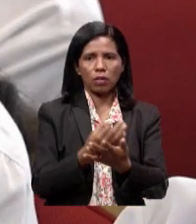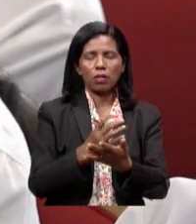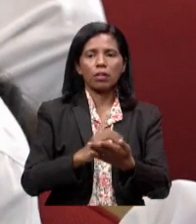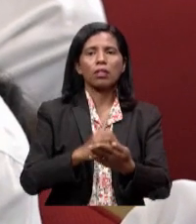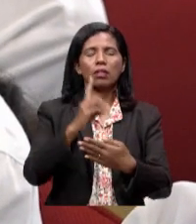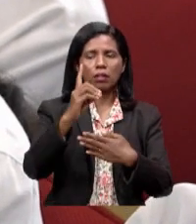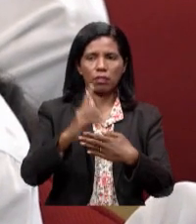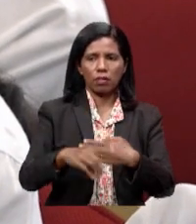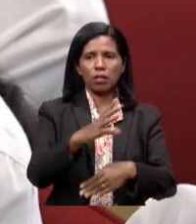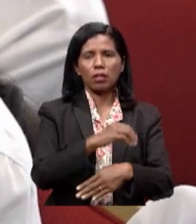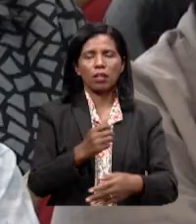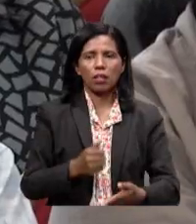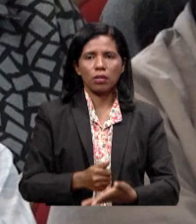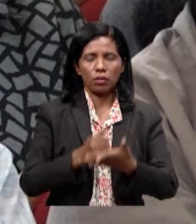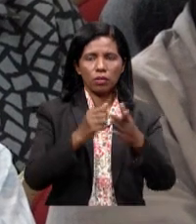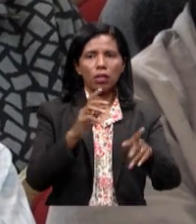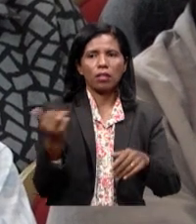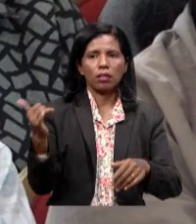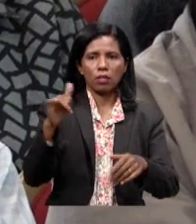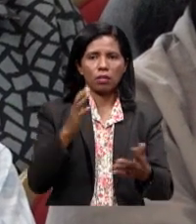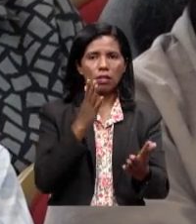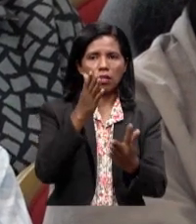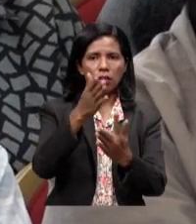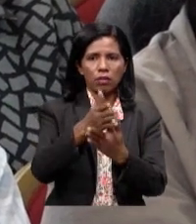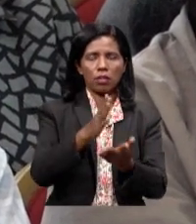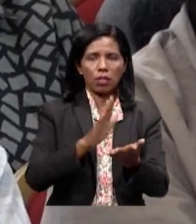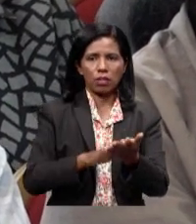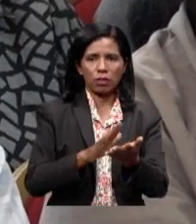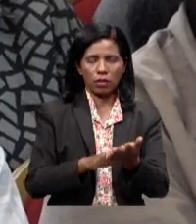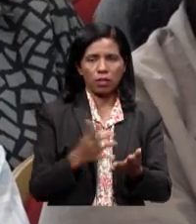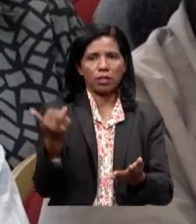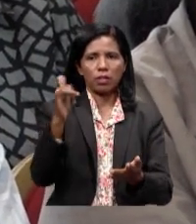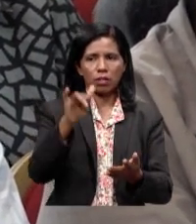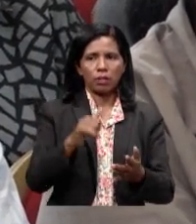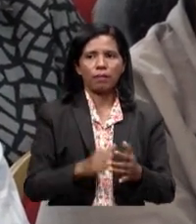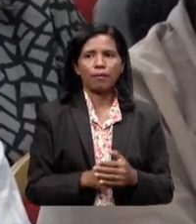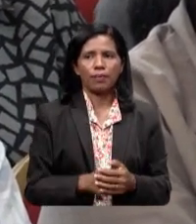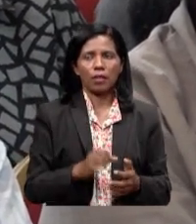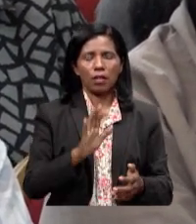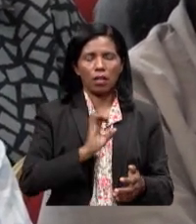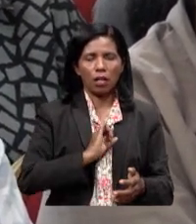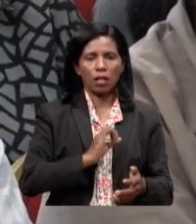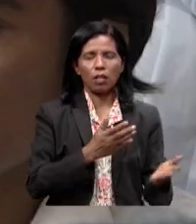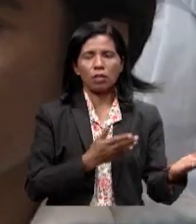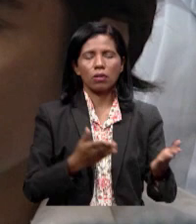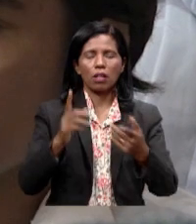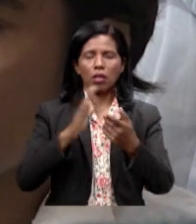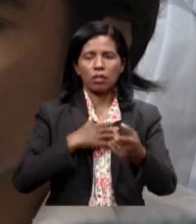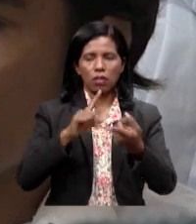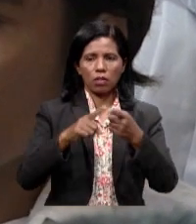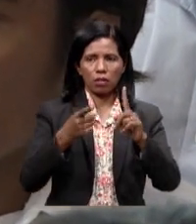Capital Humano, tamba facilita o nasira a tu acesso ba ensino superior. Agora, meu amado bolseiro,